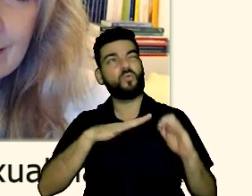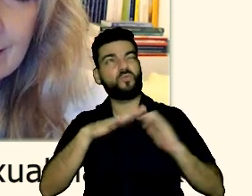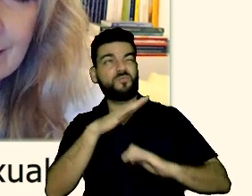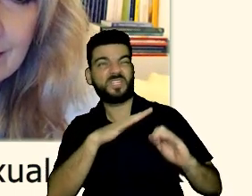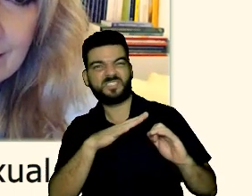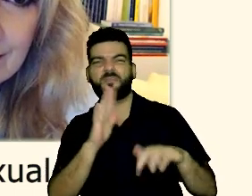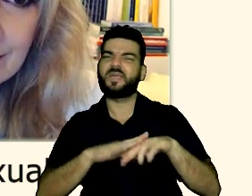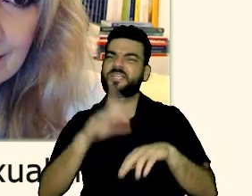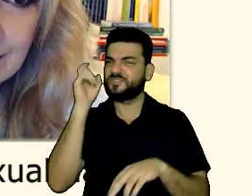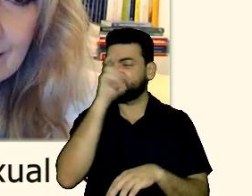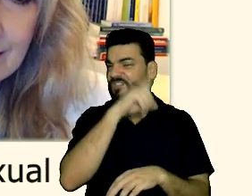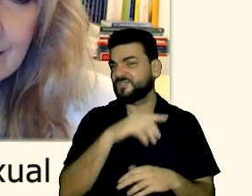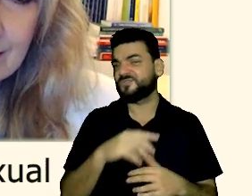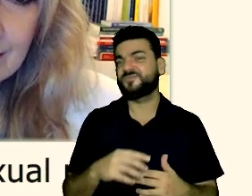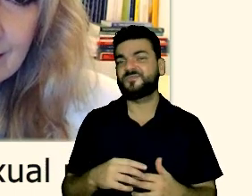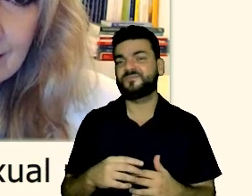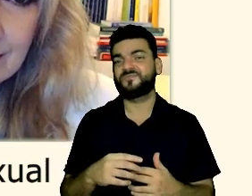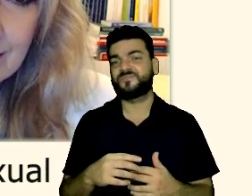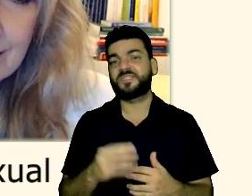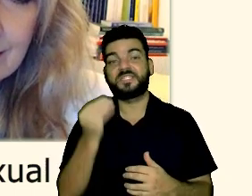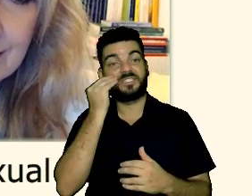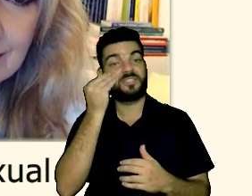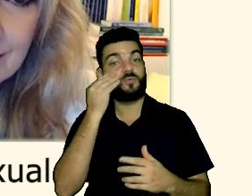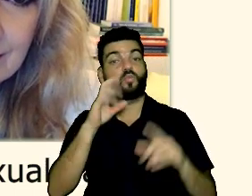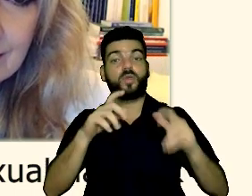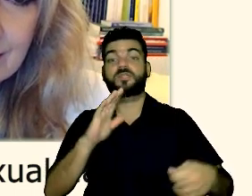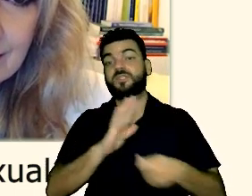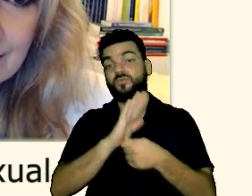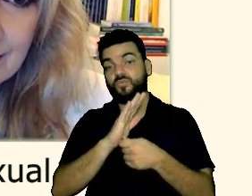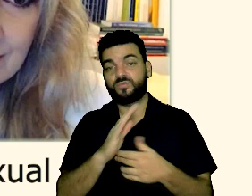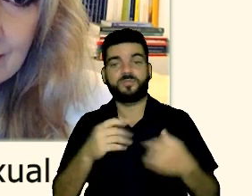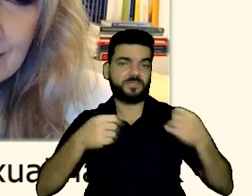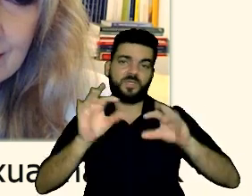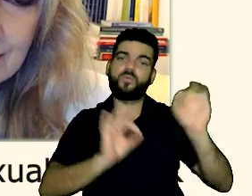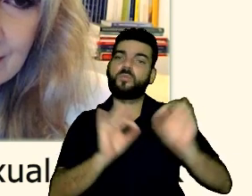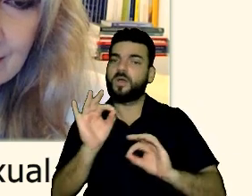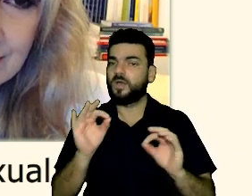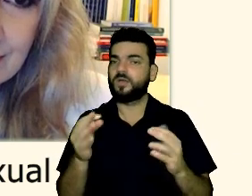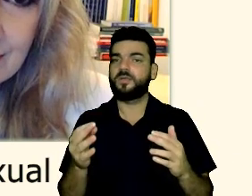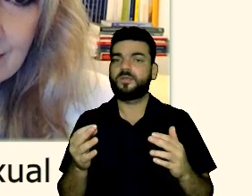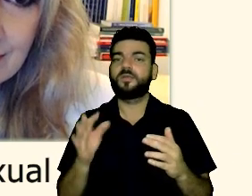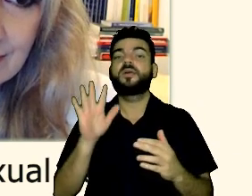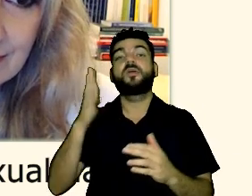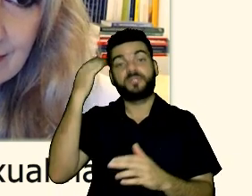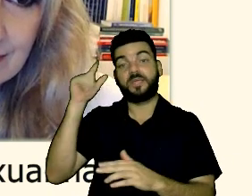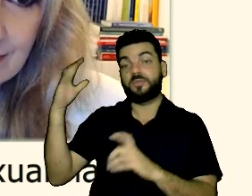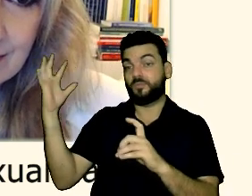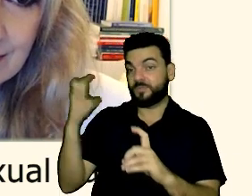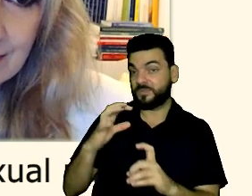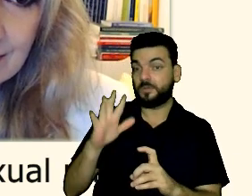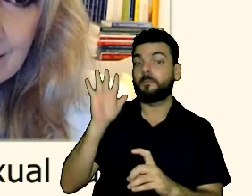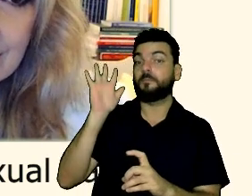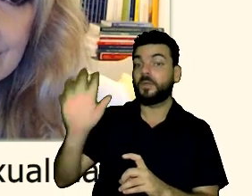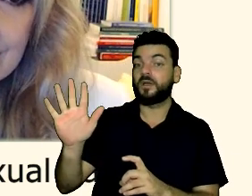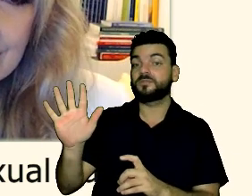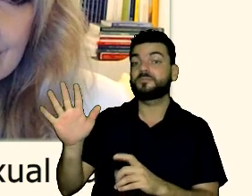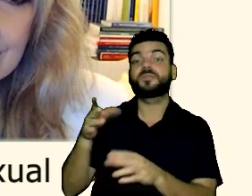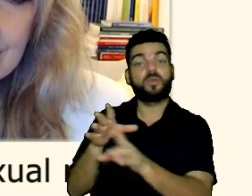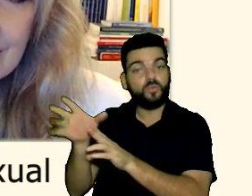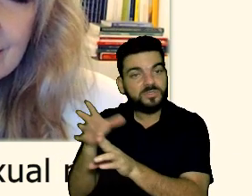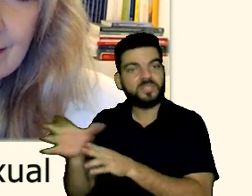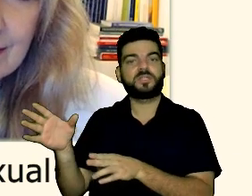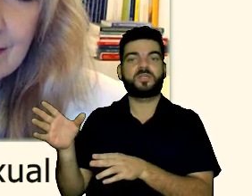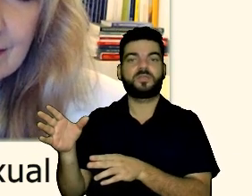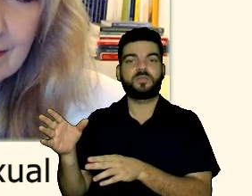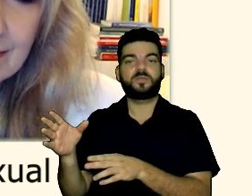alternativas de lidar com isso, porque tanto quanto, já bem colocou a doutora Justara, né, de maneira geral, na iniciativa privada, o agressor permanece na empresa, e